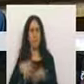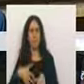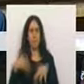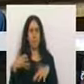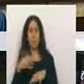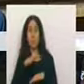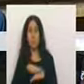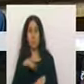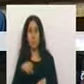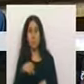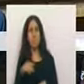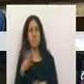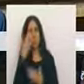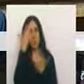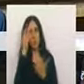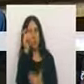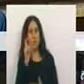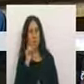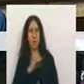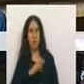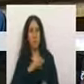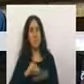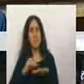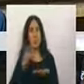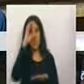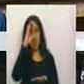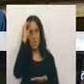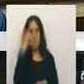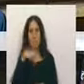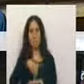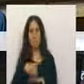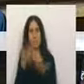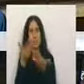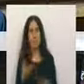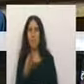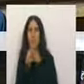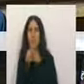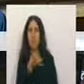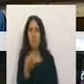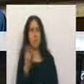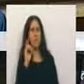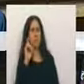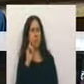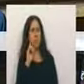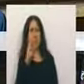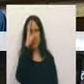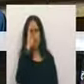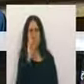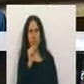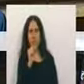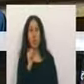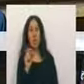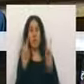isso mesmo queria reconhecer à senhora Secretária de Estado a sua presença e dizer-lhe que é importante que o Governo, quando